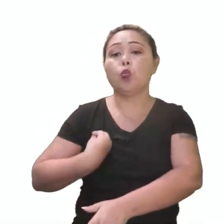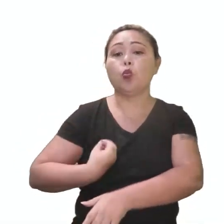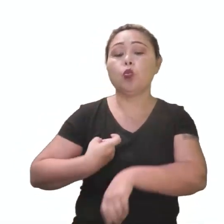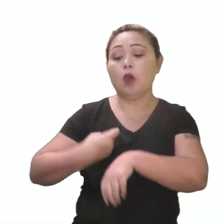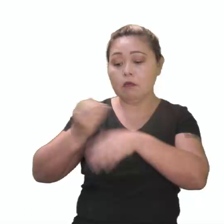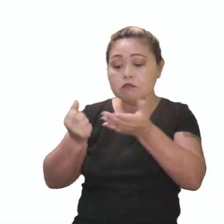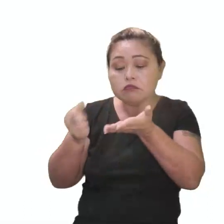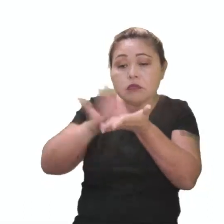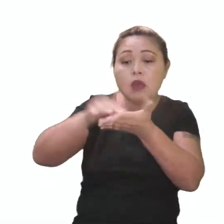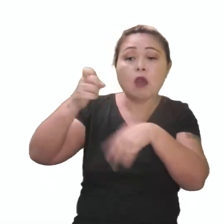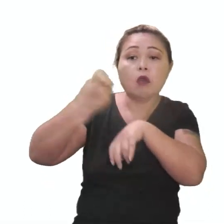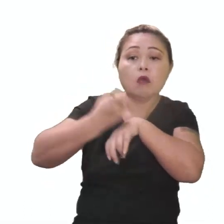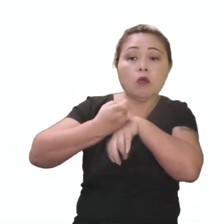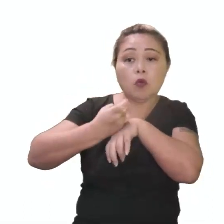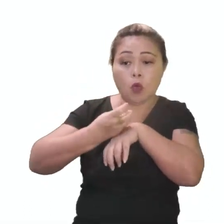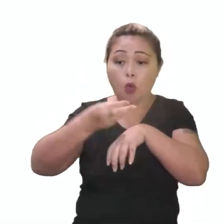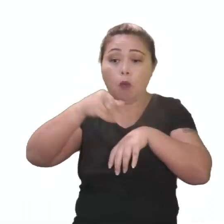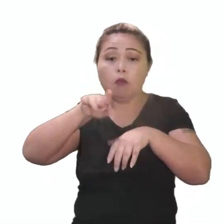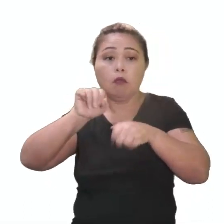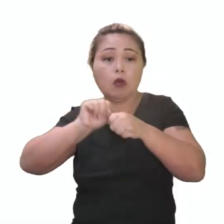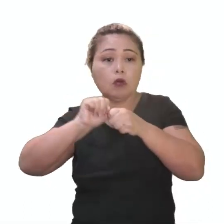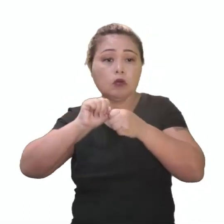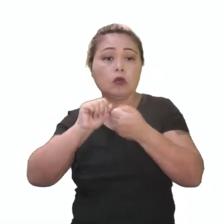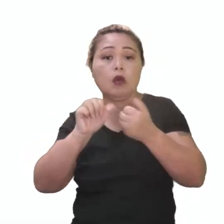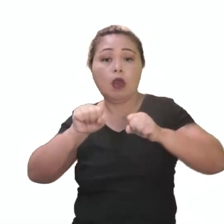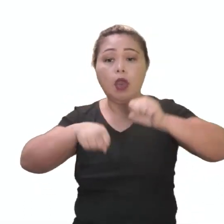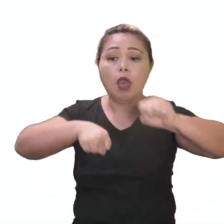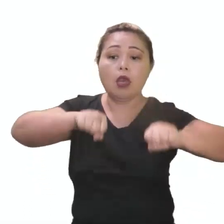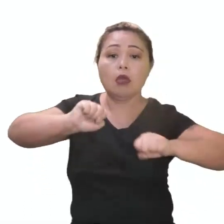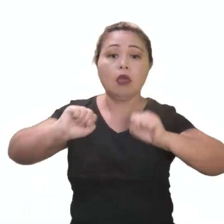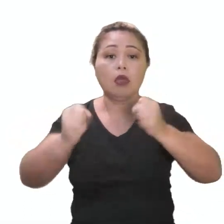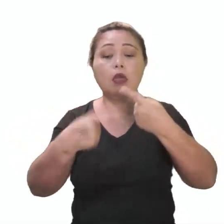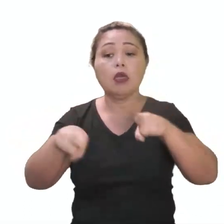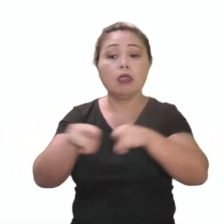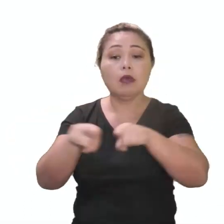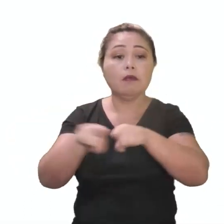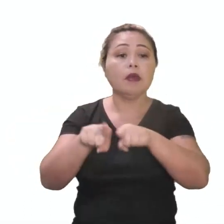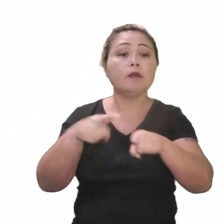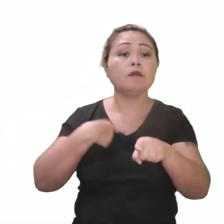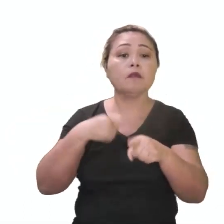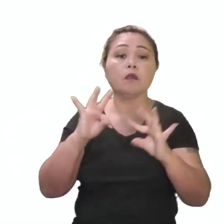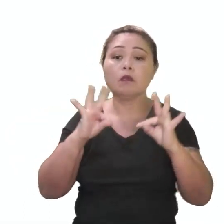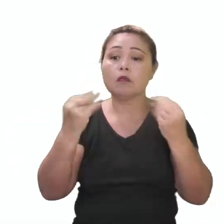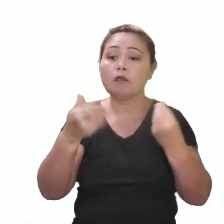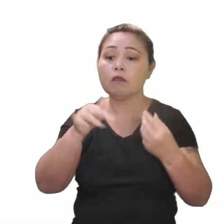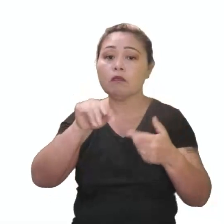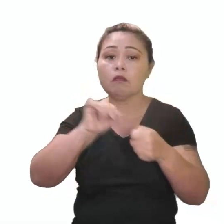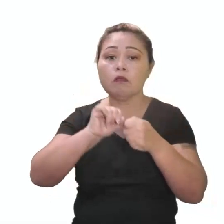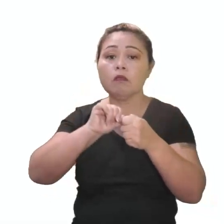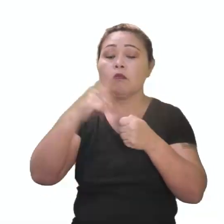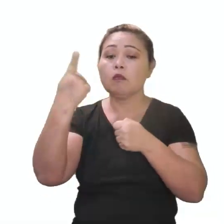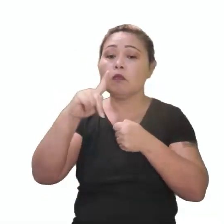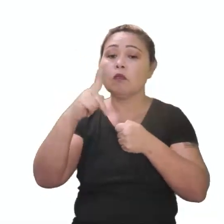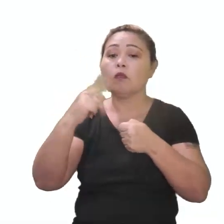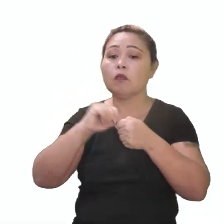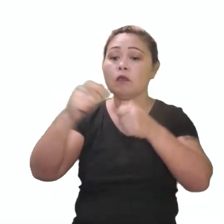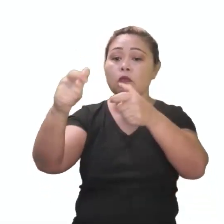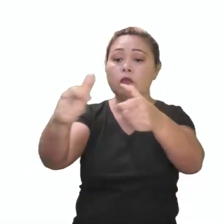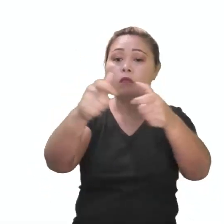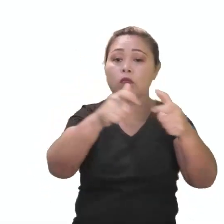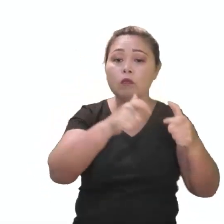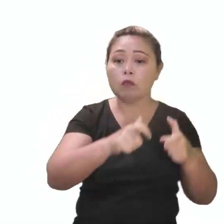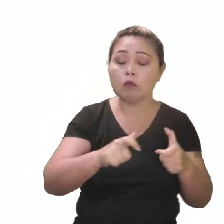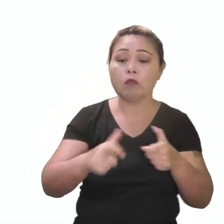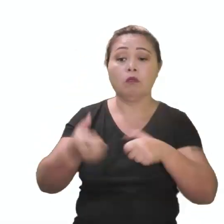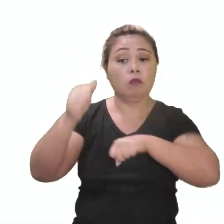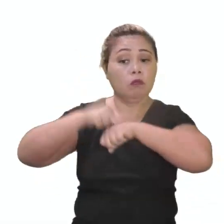como moldes do corpo ou partes destes, rastros, pegadas também. A totalidade dos fósseis e a sua